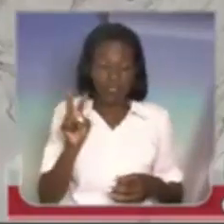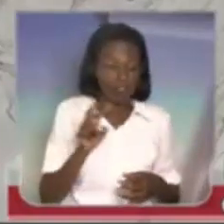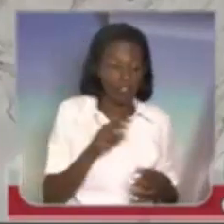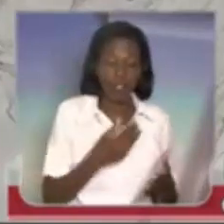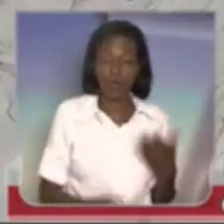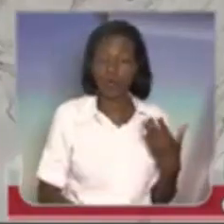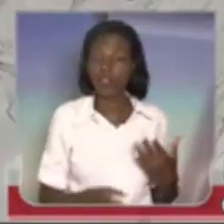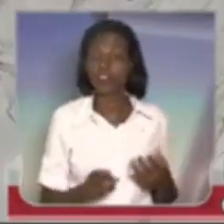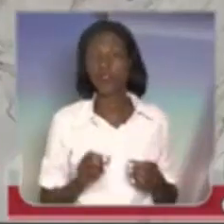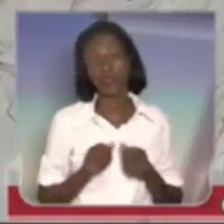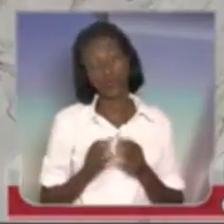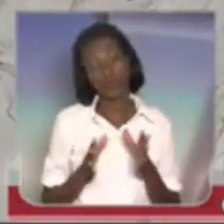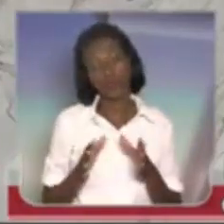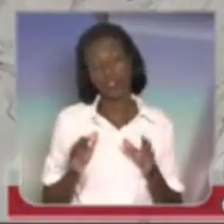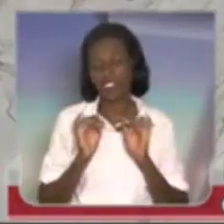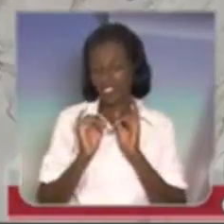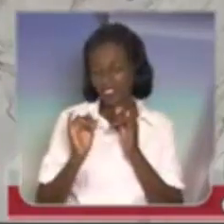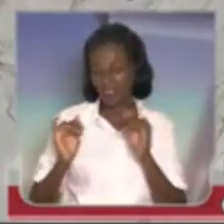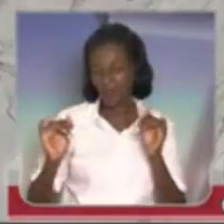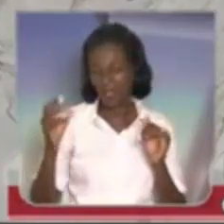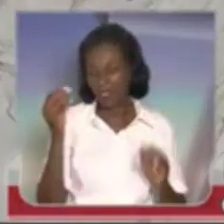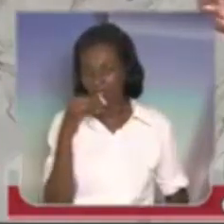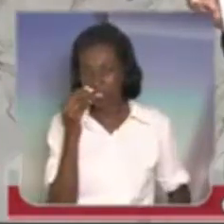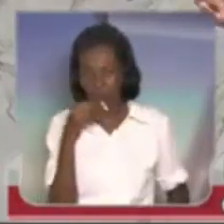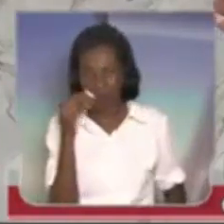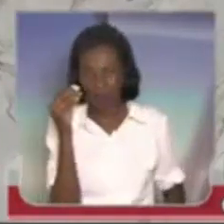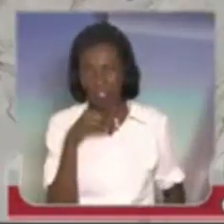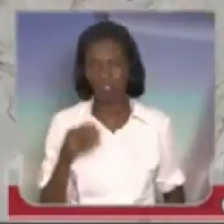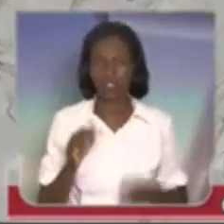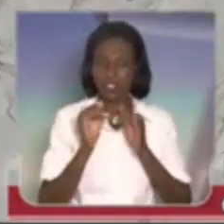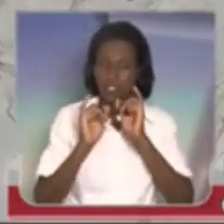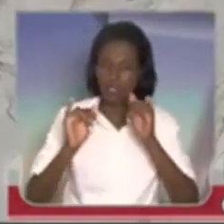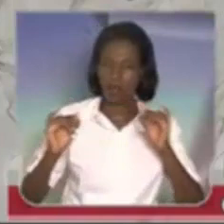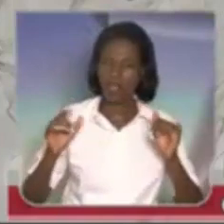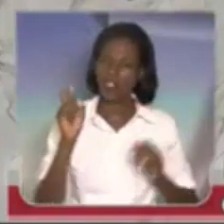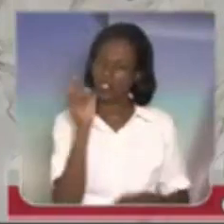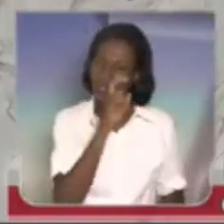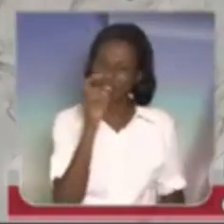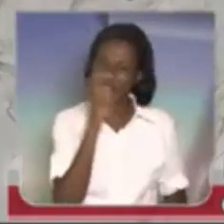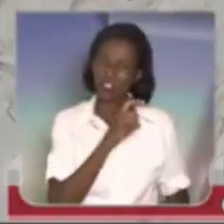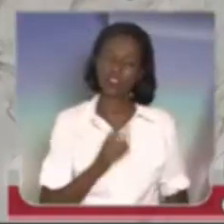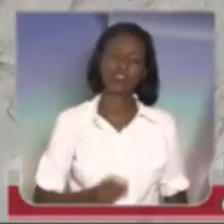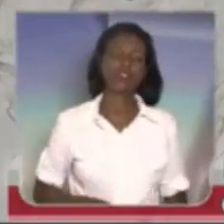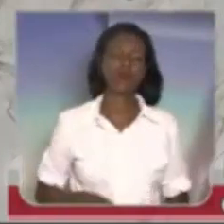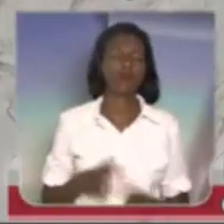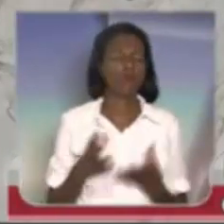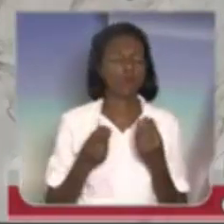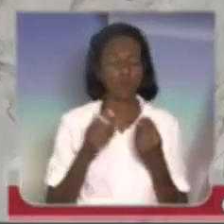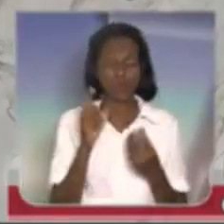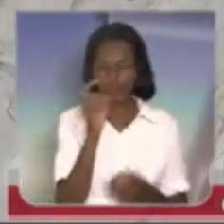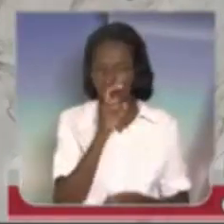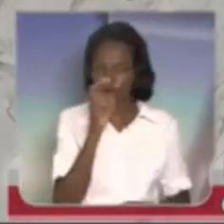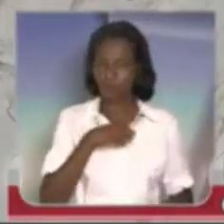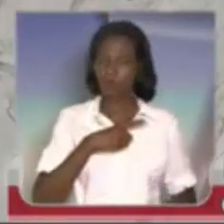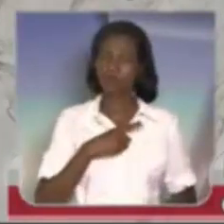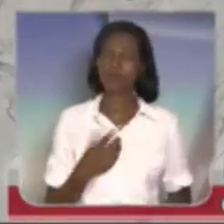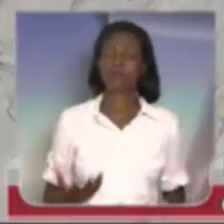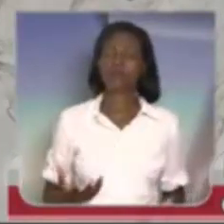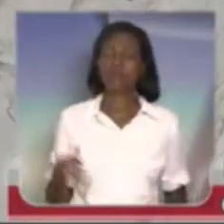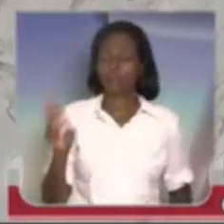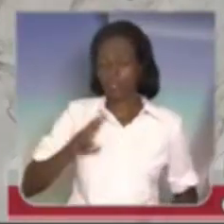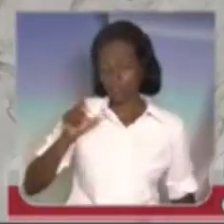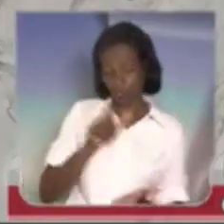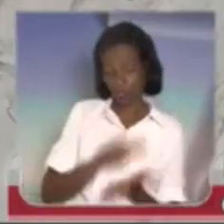marketing né de quinta categoria E o marketing mentiroso né totalmente mentiroso que é esse usando ainda O